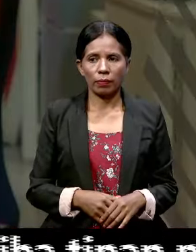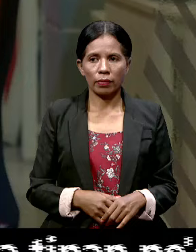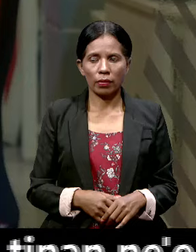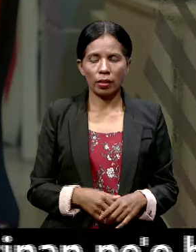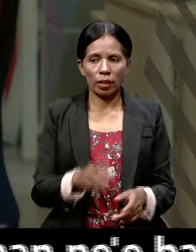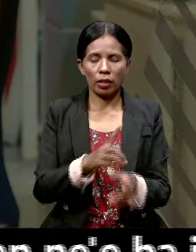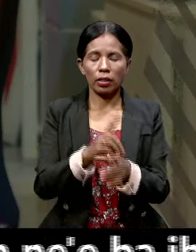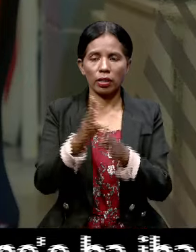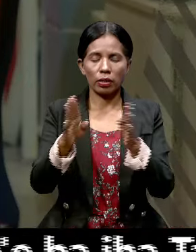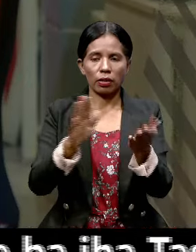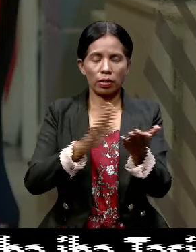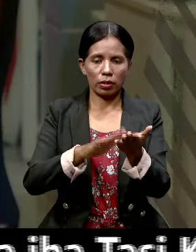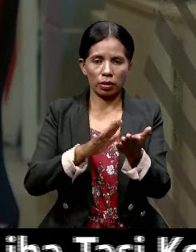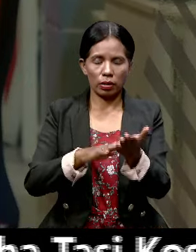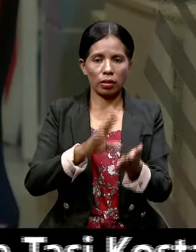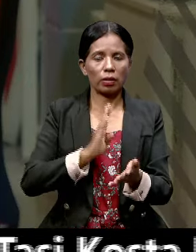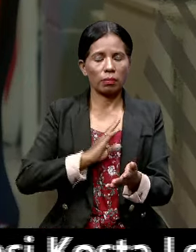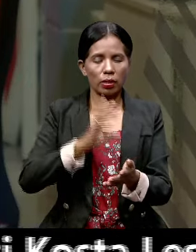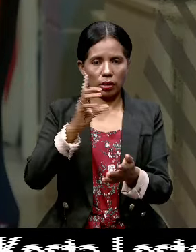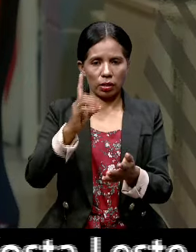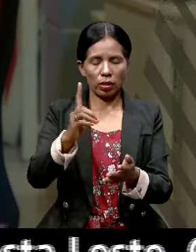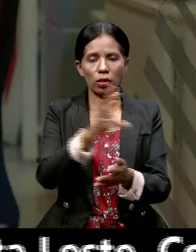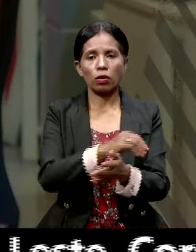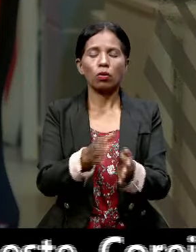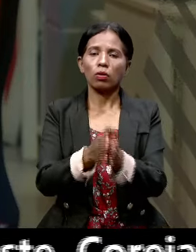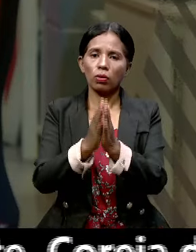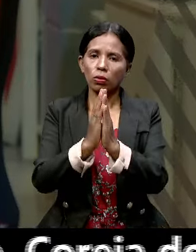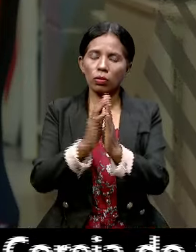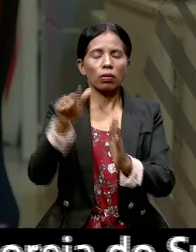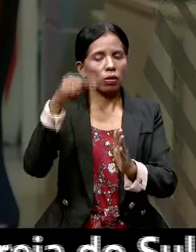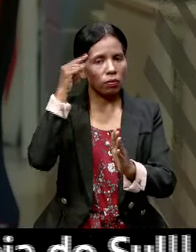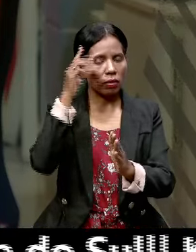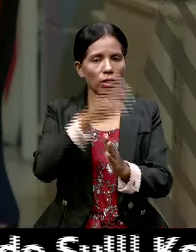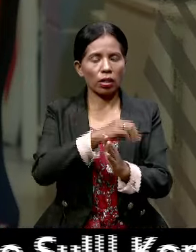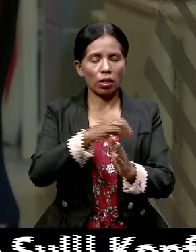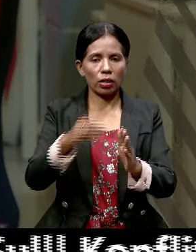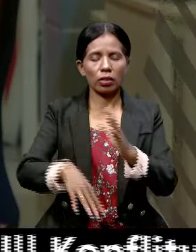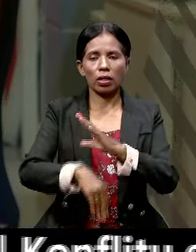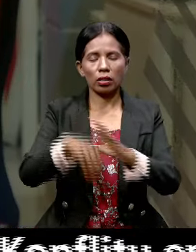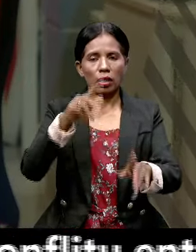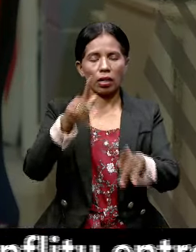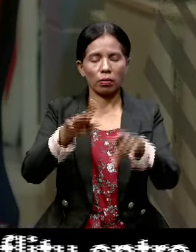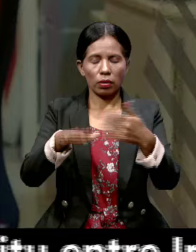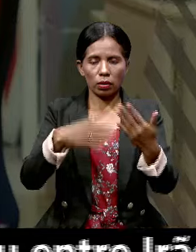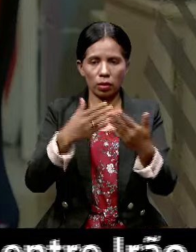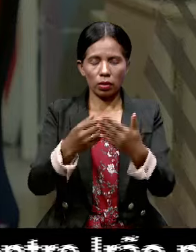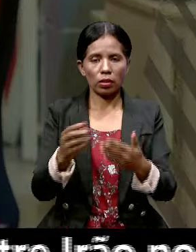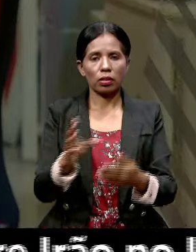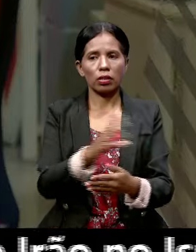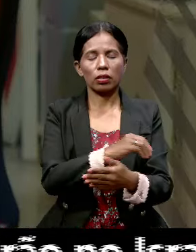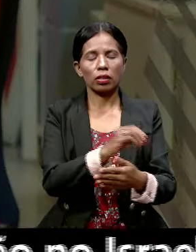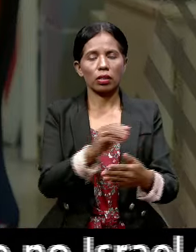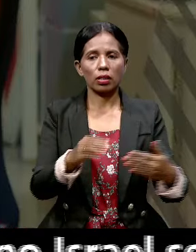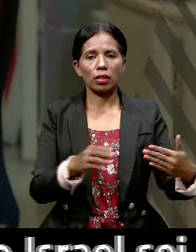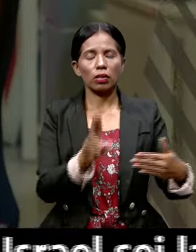Diretor Escola Ensino Básico Bidel Akudiruhun russo governo atua sai comunidade nebe ocupa